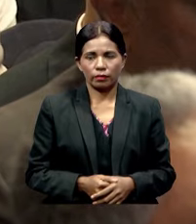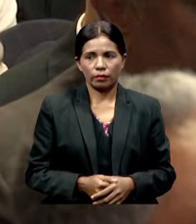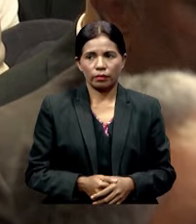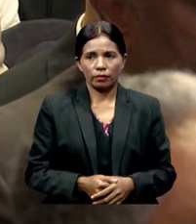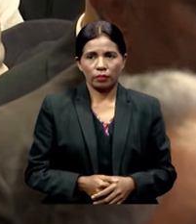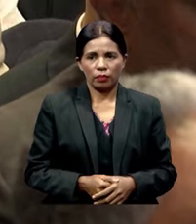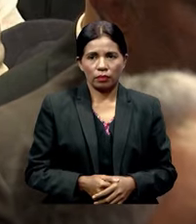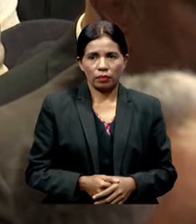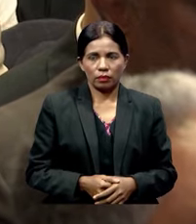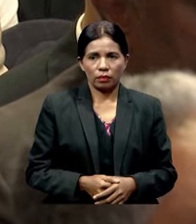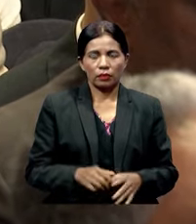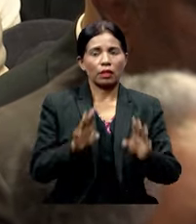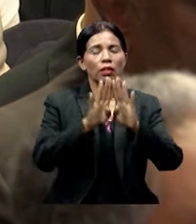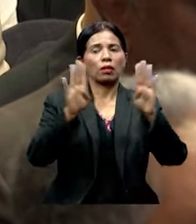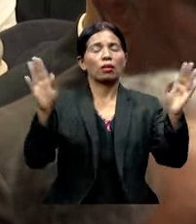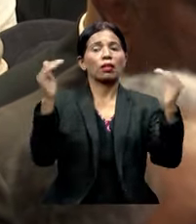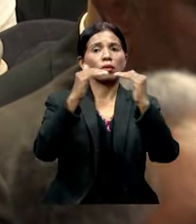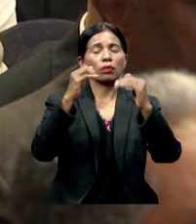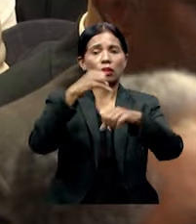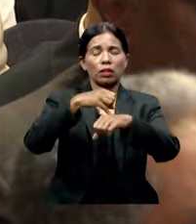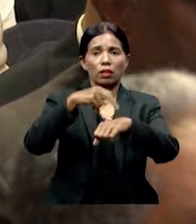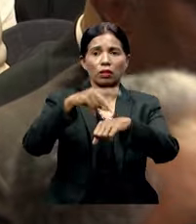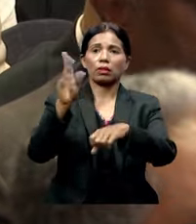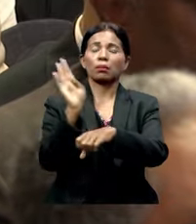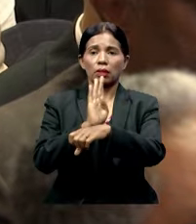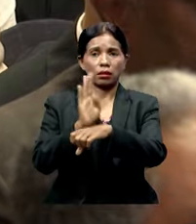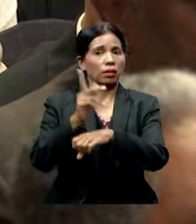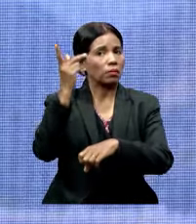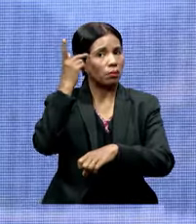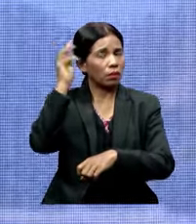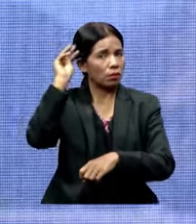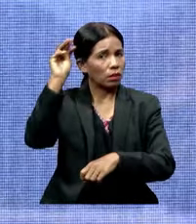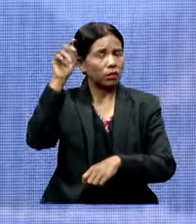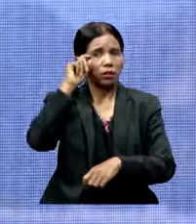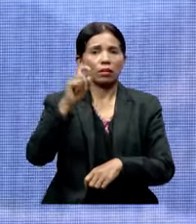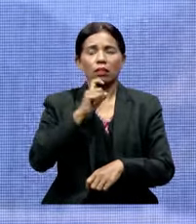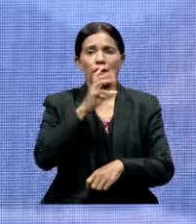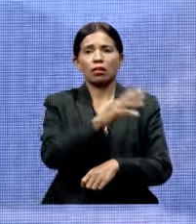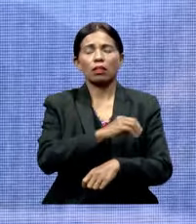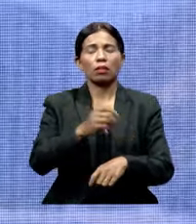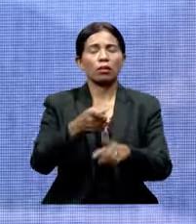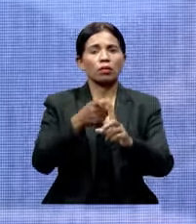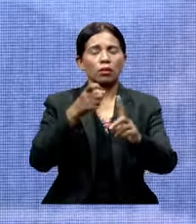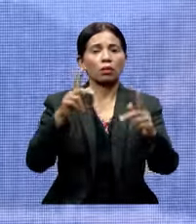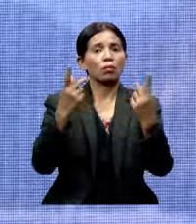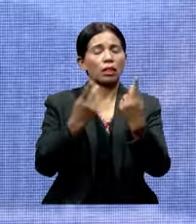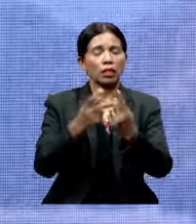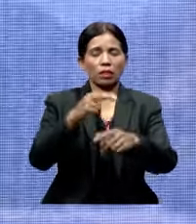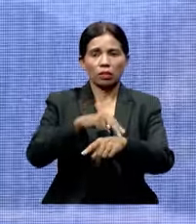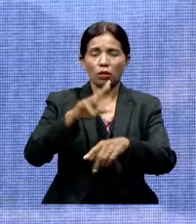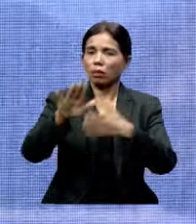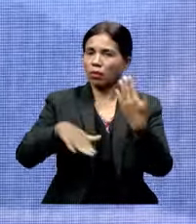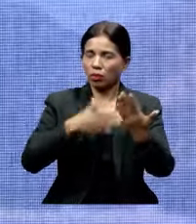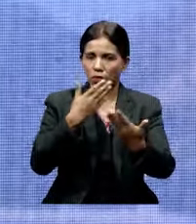Em âmbito da abertura do Fórum Internacional Negócio, o primeiro-ministro Kairala Sanana Guzmão, russo empresa nacional na entidade